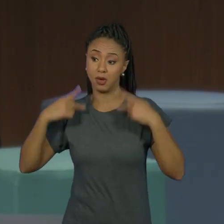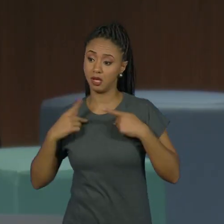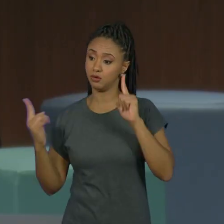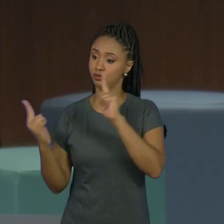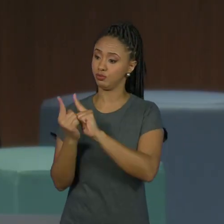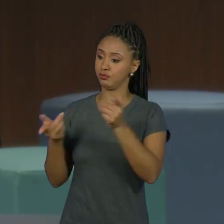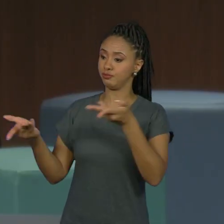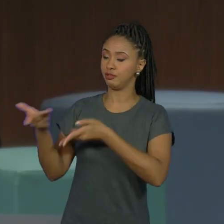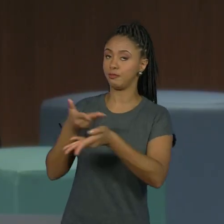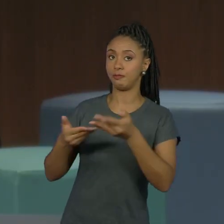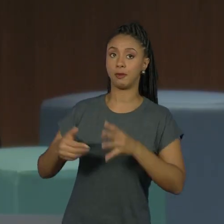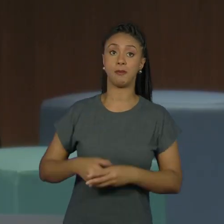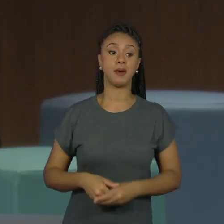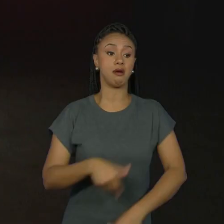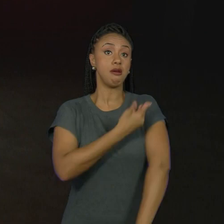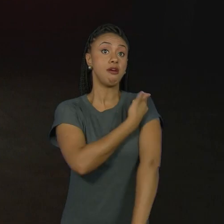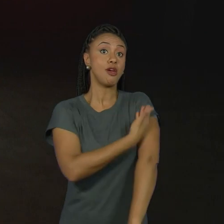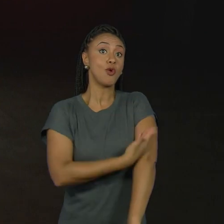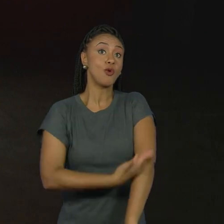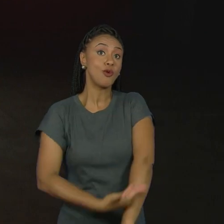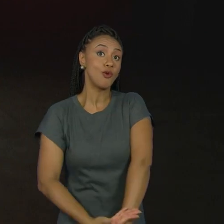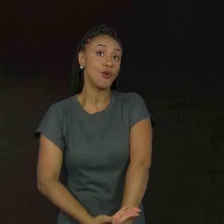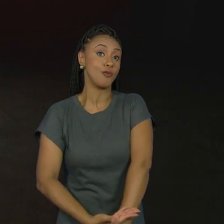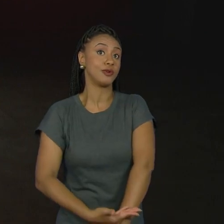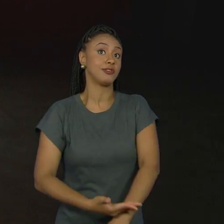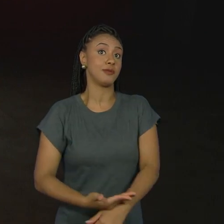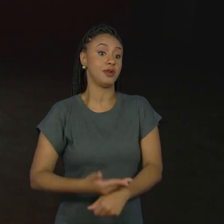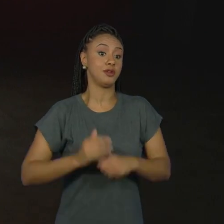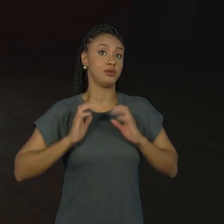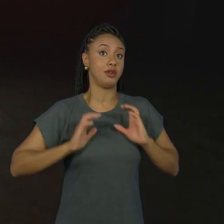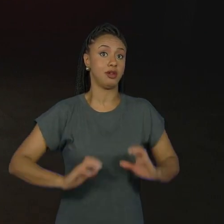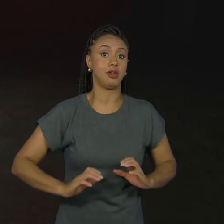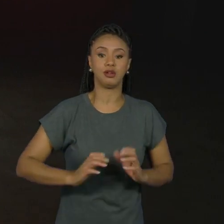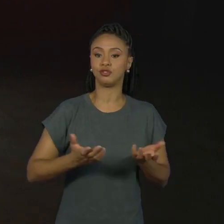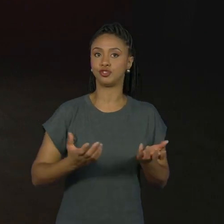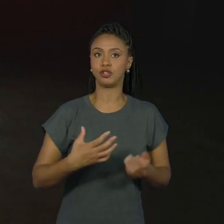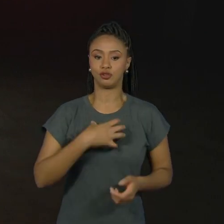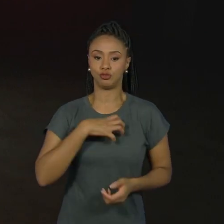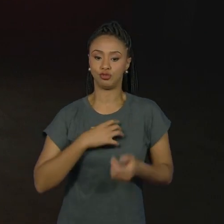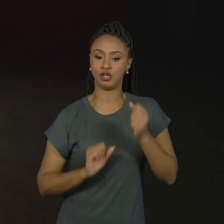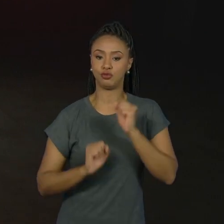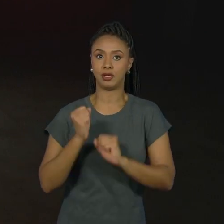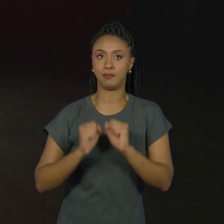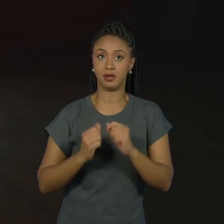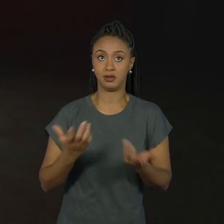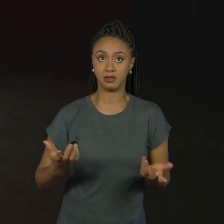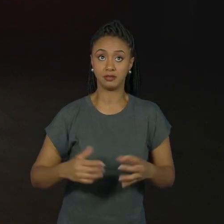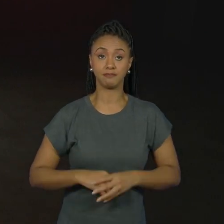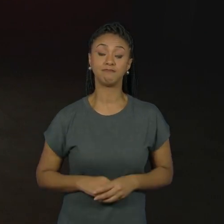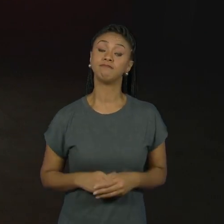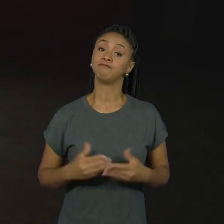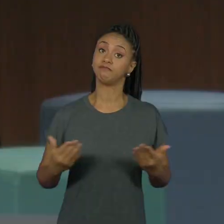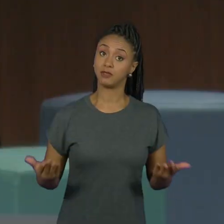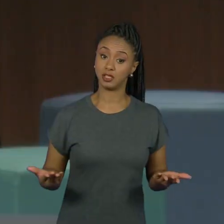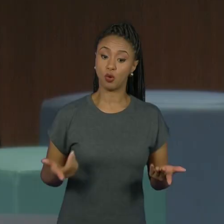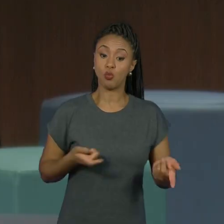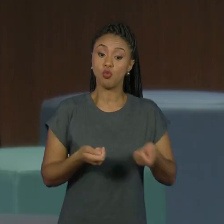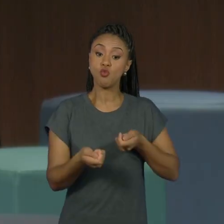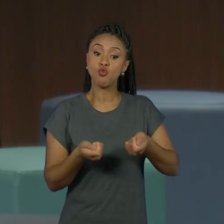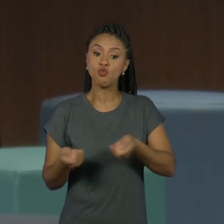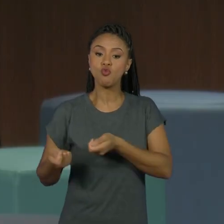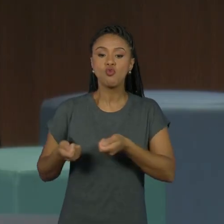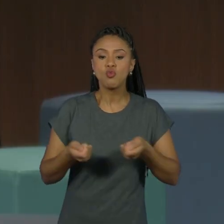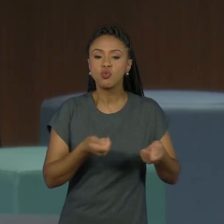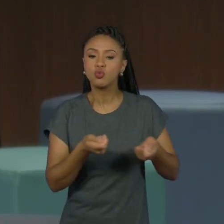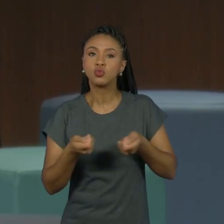cada cultura organizacional. Existem diferentes formas de governar a organização. Então, a gente precisa,